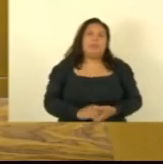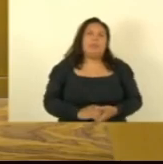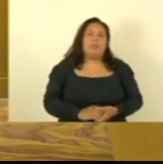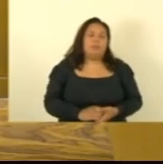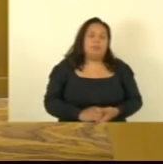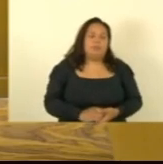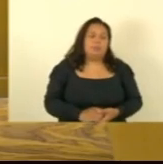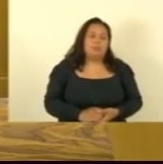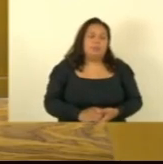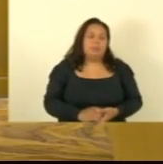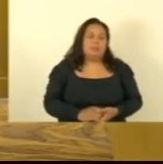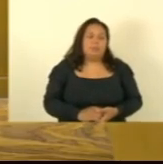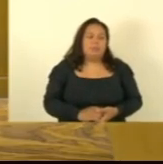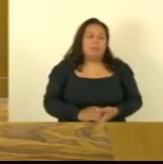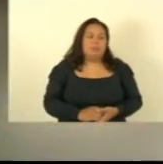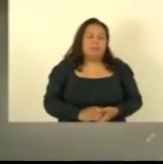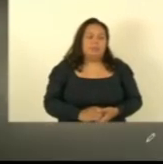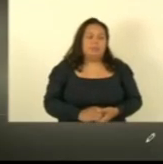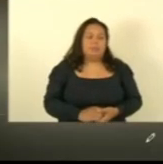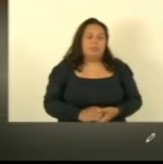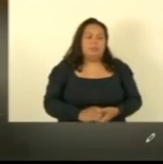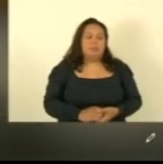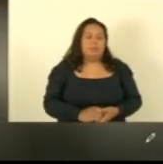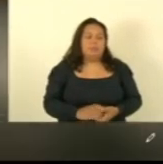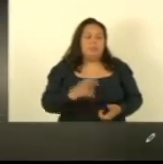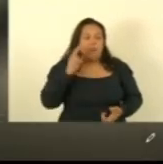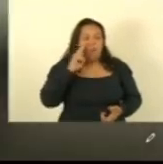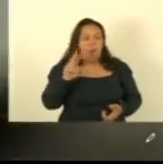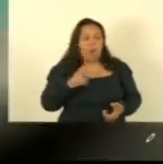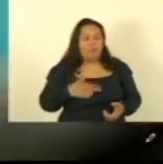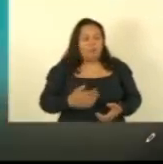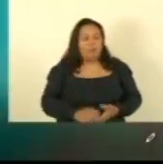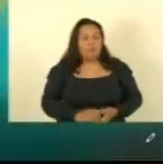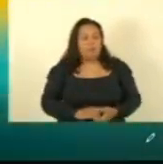Aí, ó. Olha aí, ó.